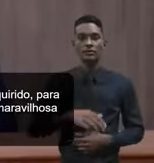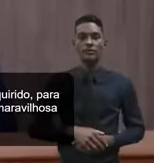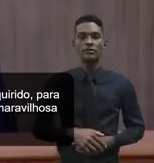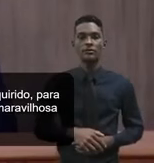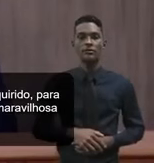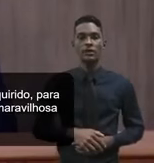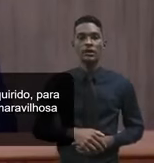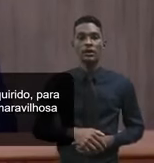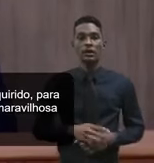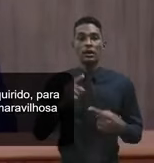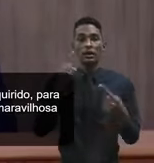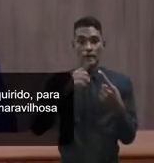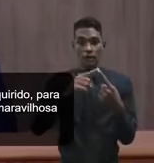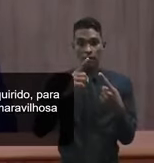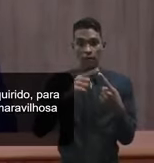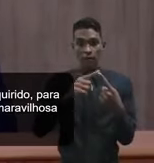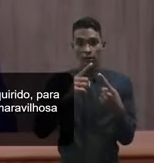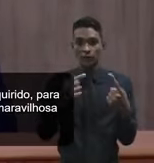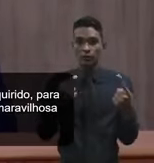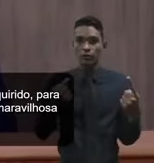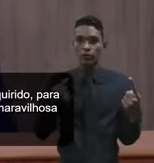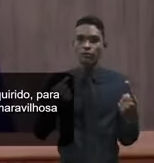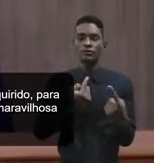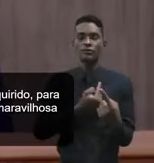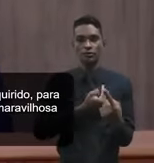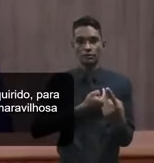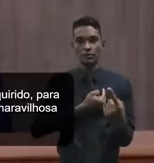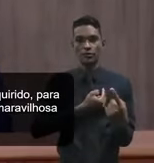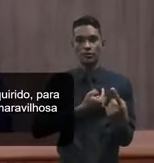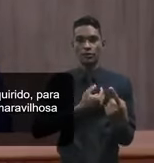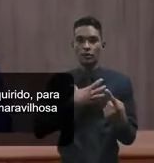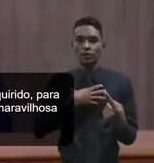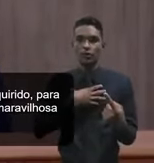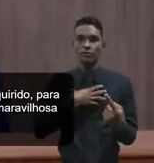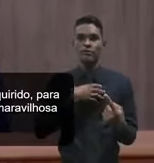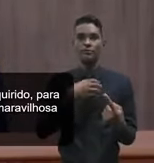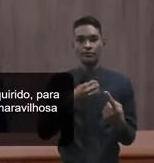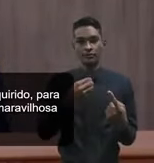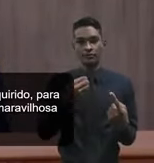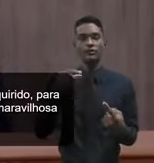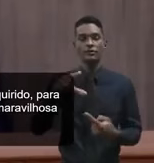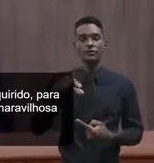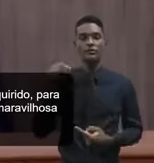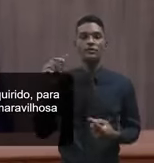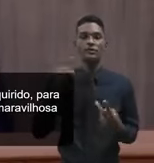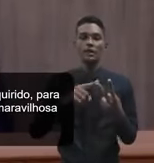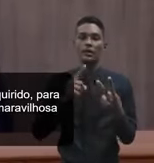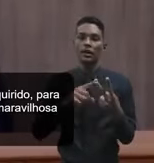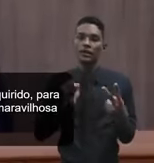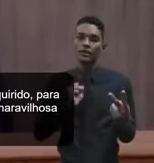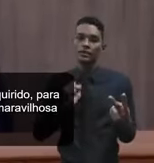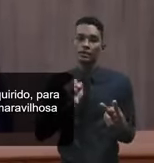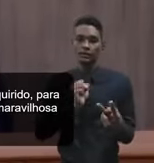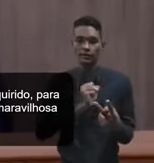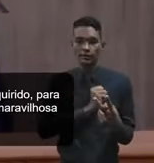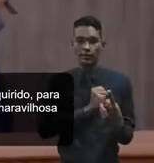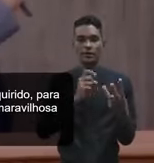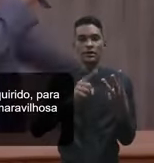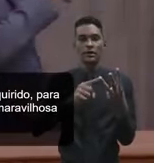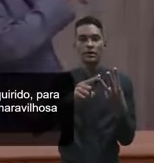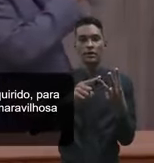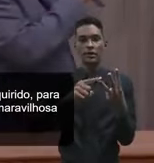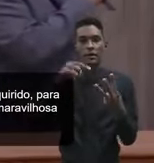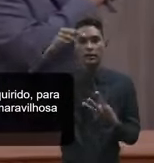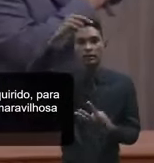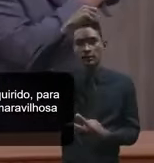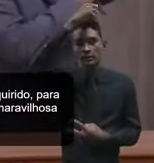primeiro, geração eleita. O que mais? Sacerdócio real. O que mais? Nação santa. O que